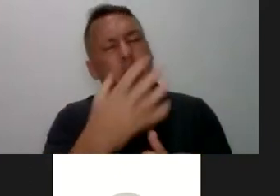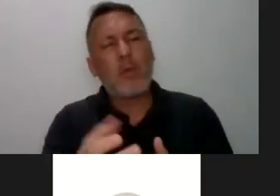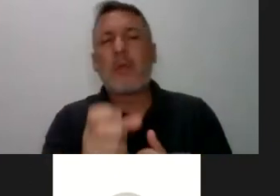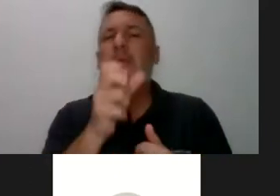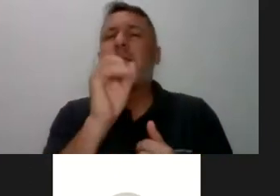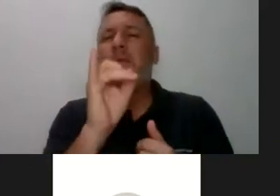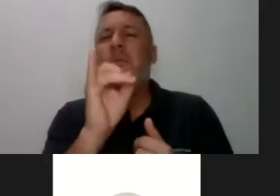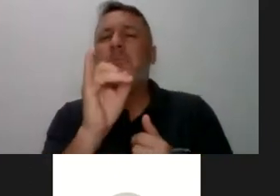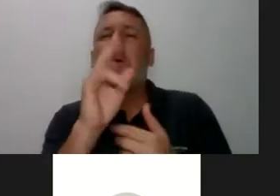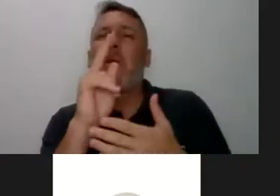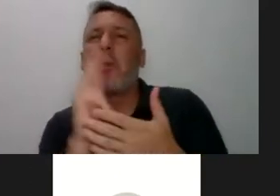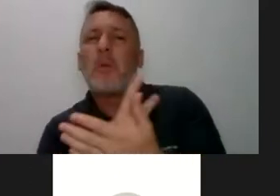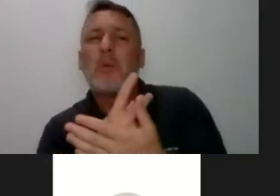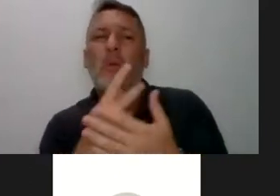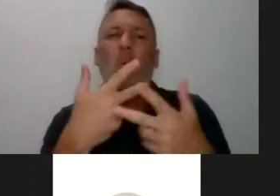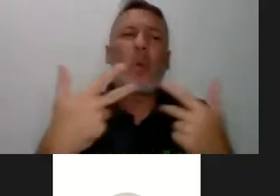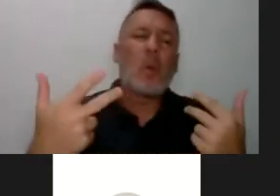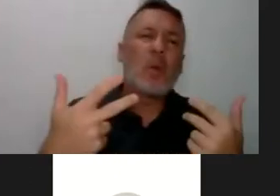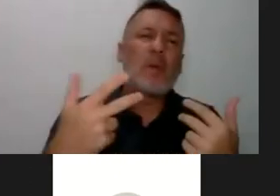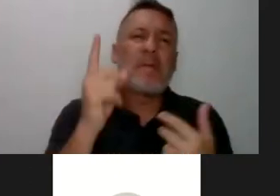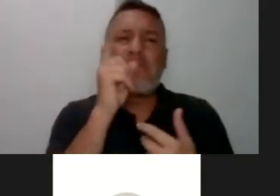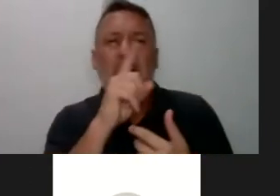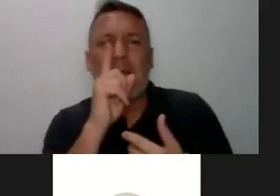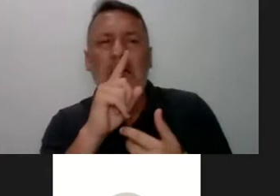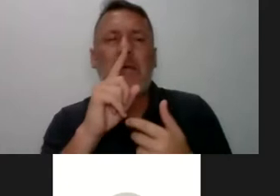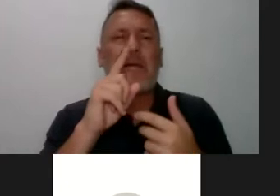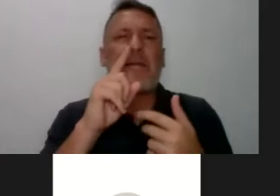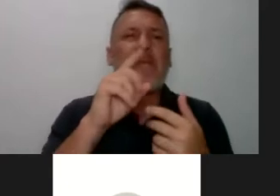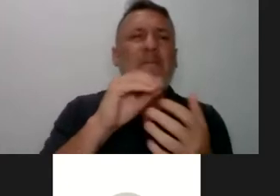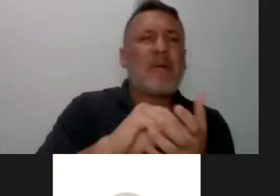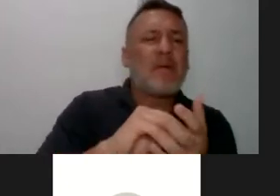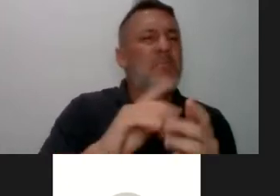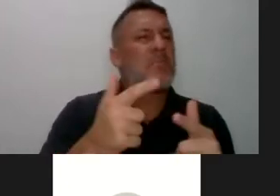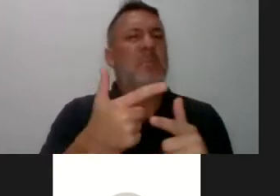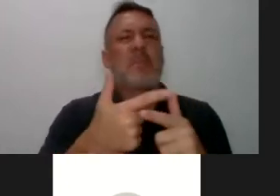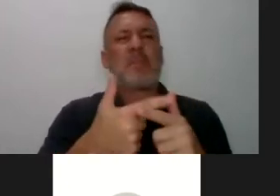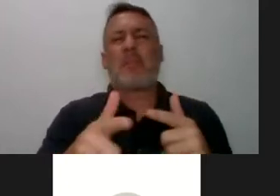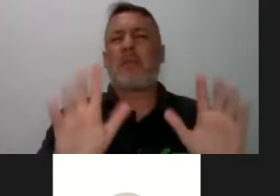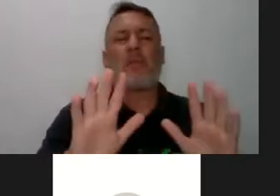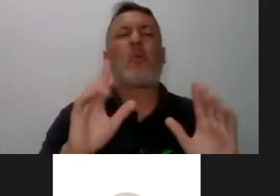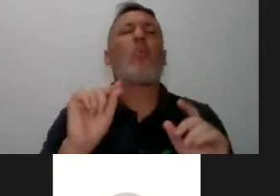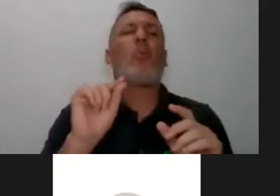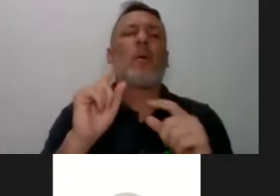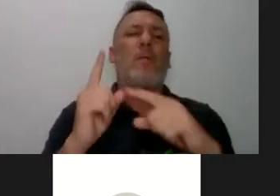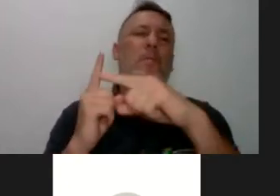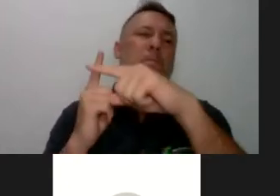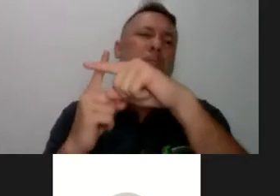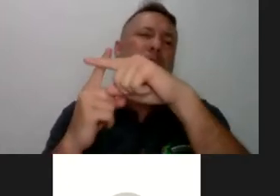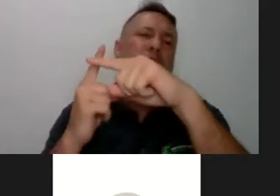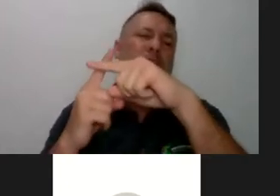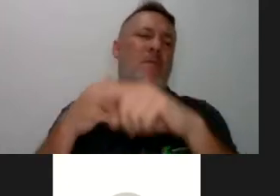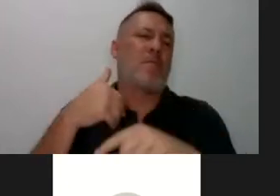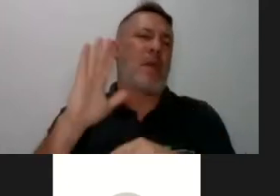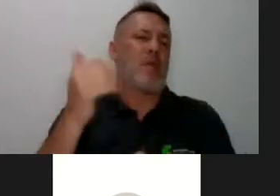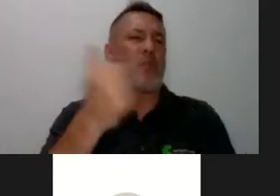coisa não deu muito certo, não tem problema, porque o saldo é muito positivo.